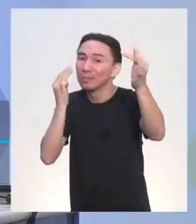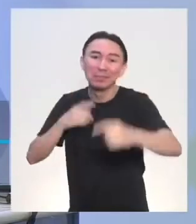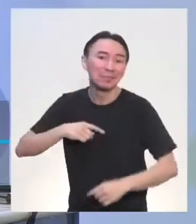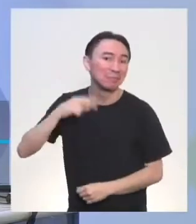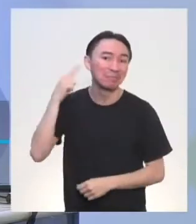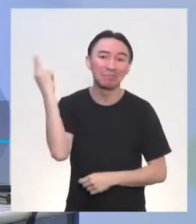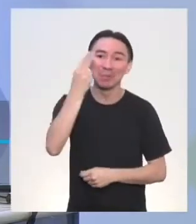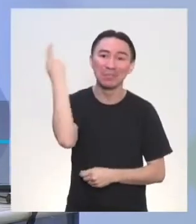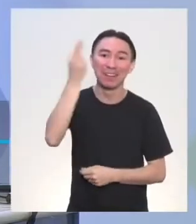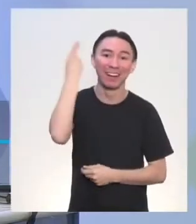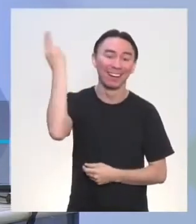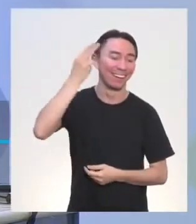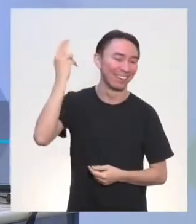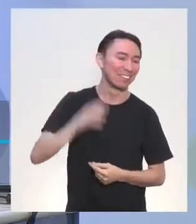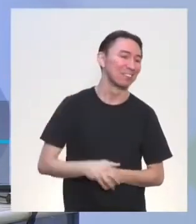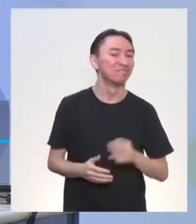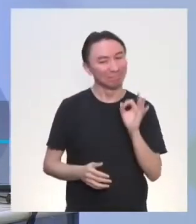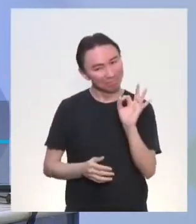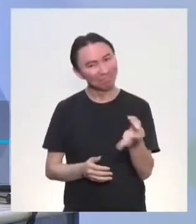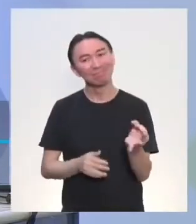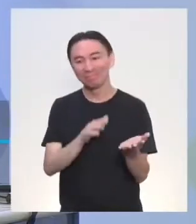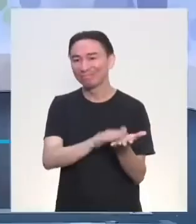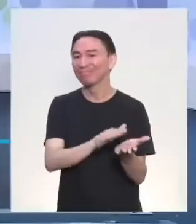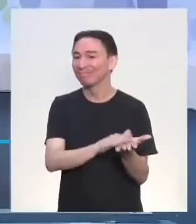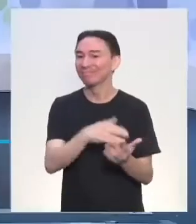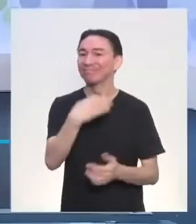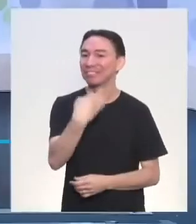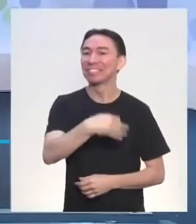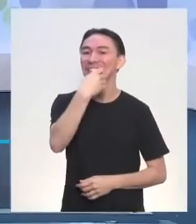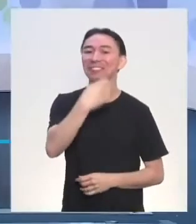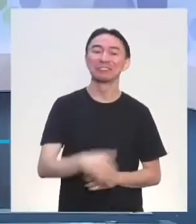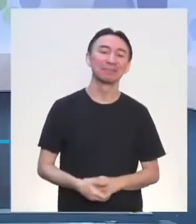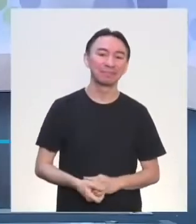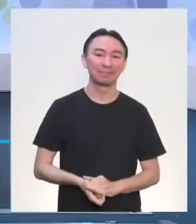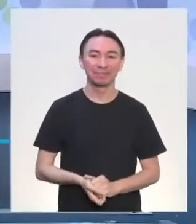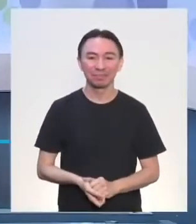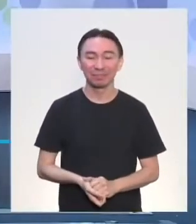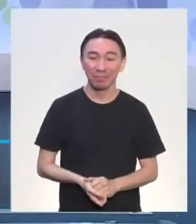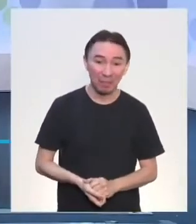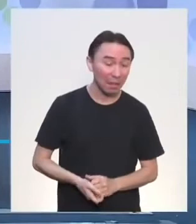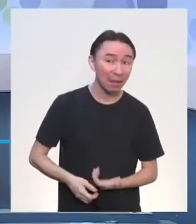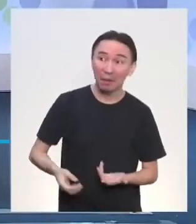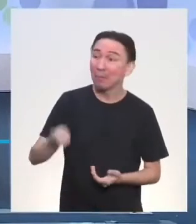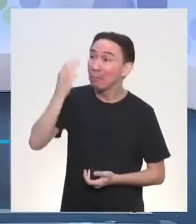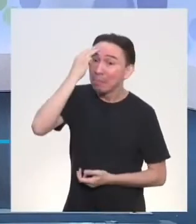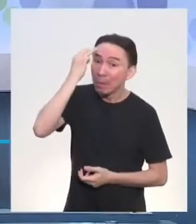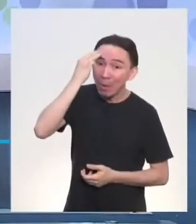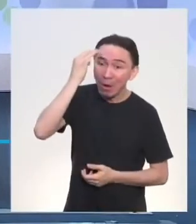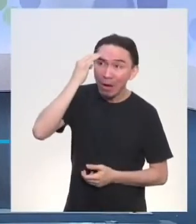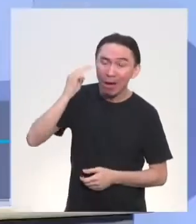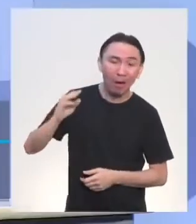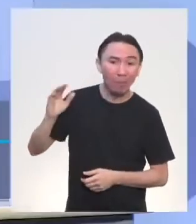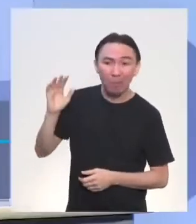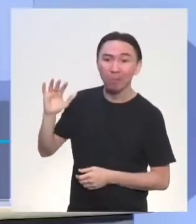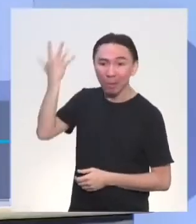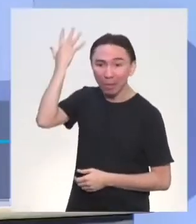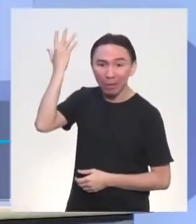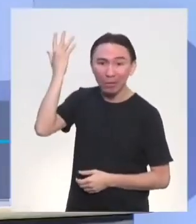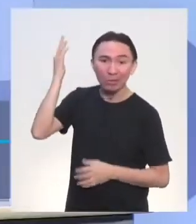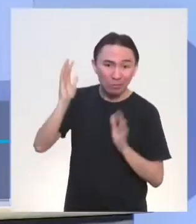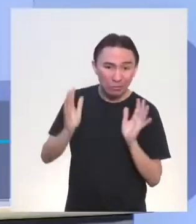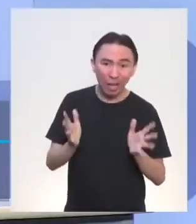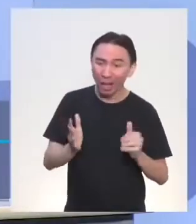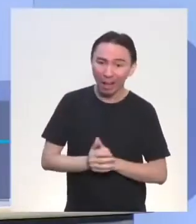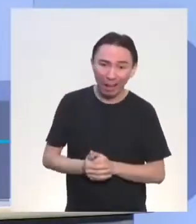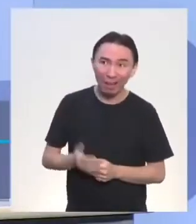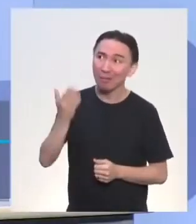Samuel, muito bem. Muito bem. Aqui, ó, porque Tem são mais? memórias que já aconteceram, porque já foi feita no passado, o